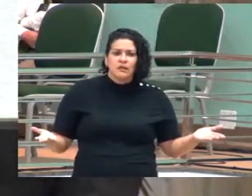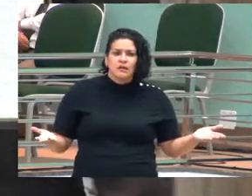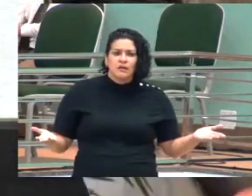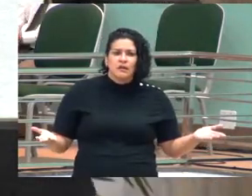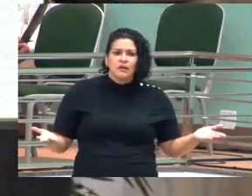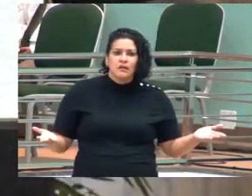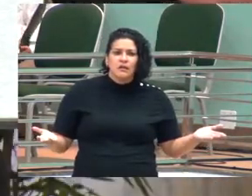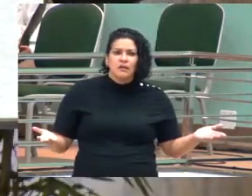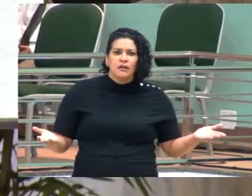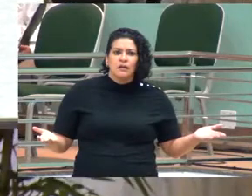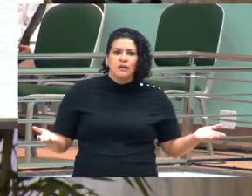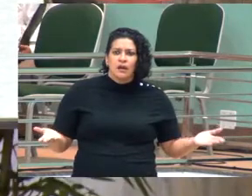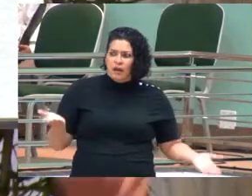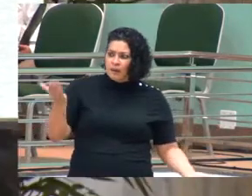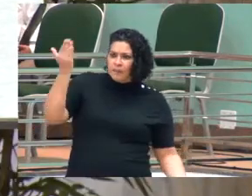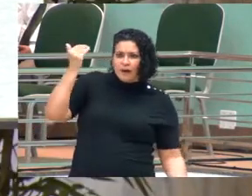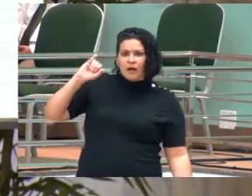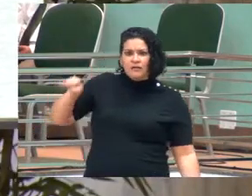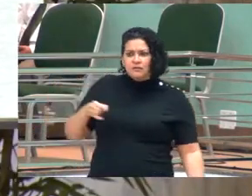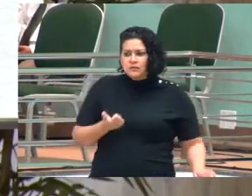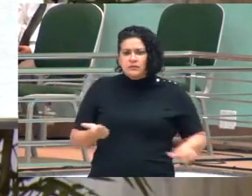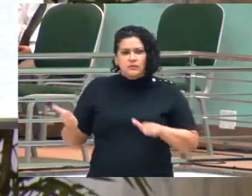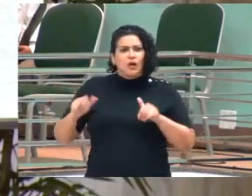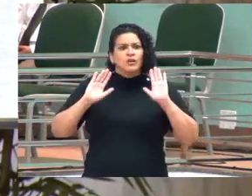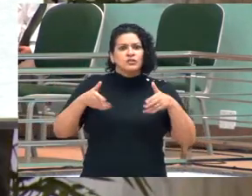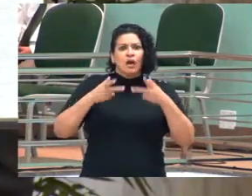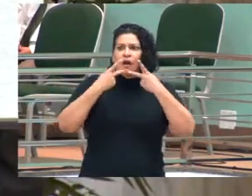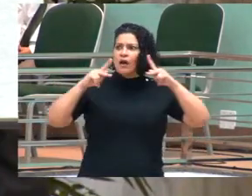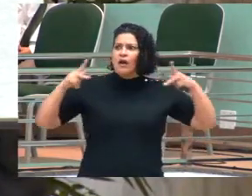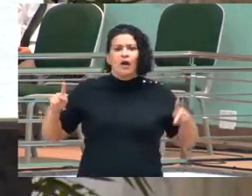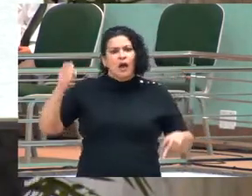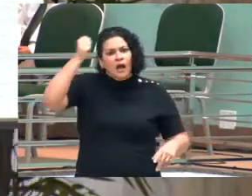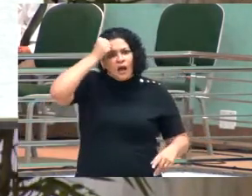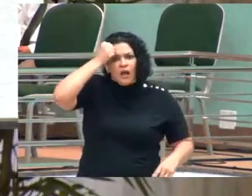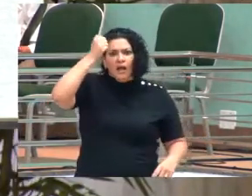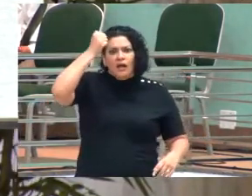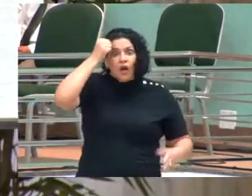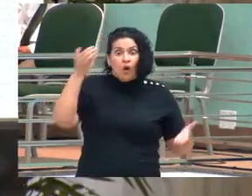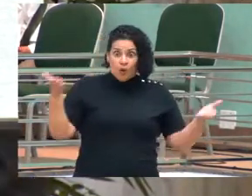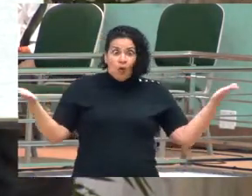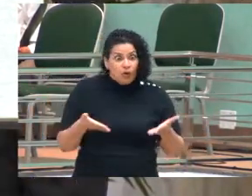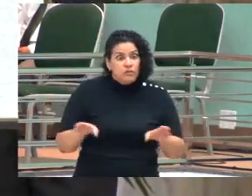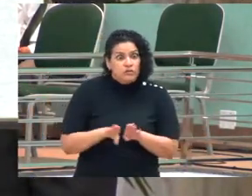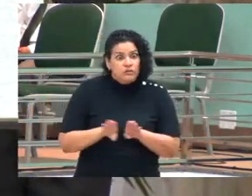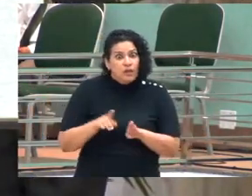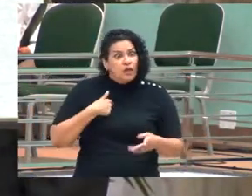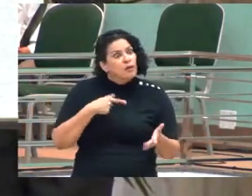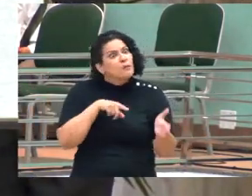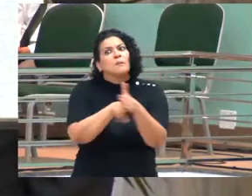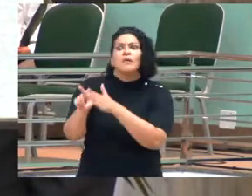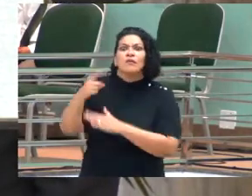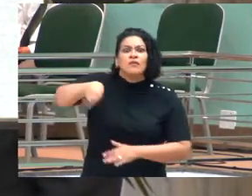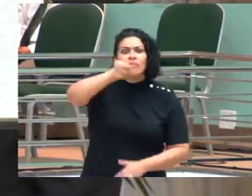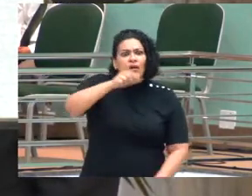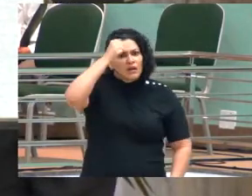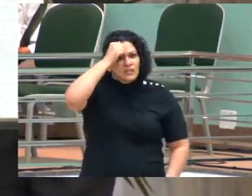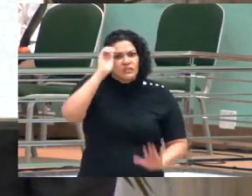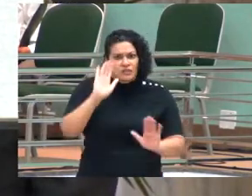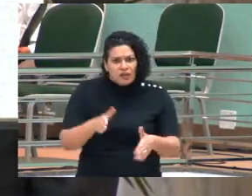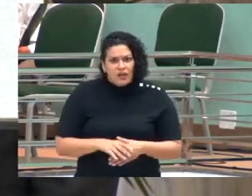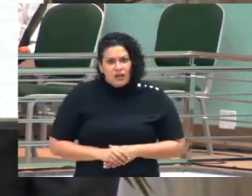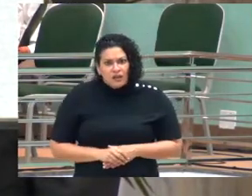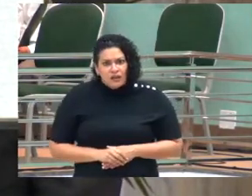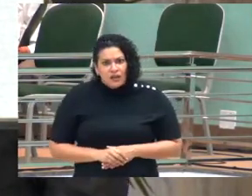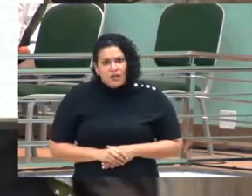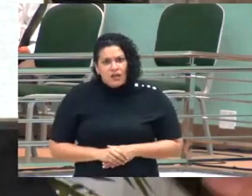A mensagem que os cristãos têm que ouvir todos os dias é exatamente essa: arrependimento. Nós gostamos de